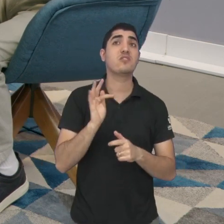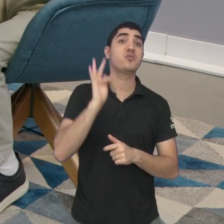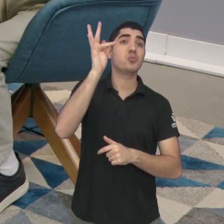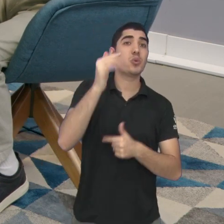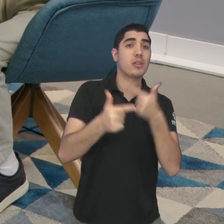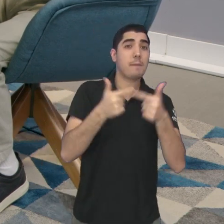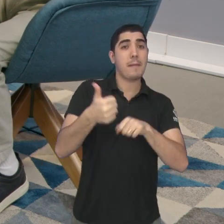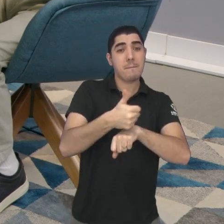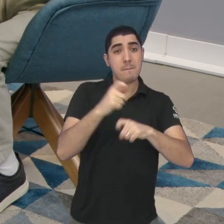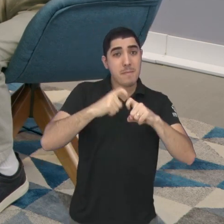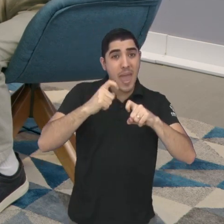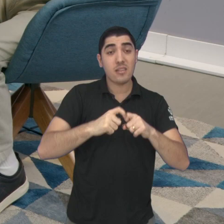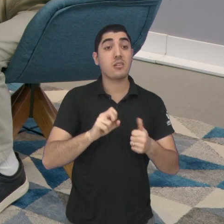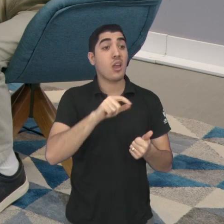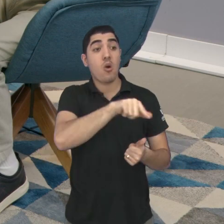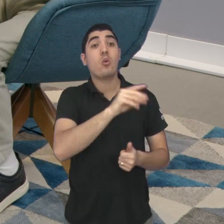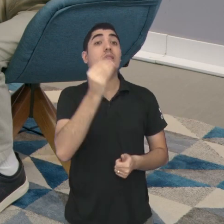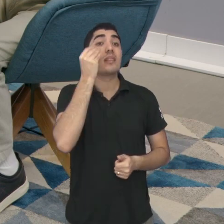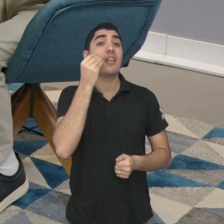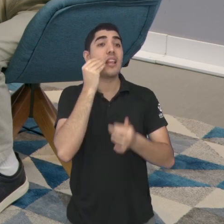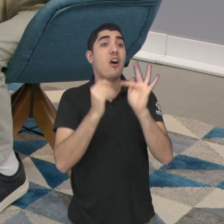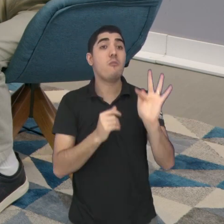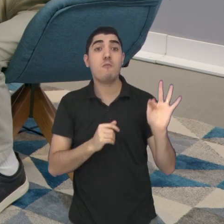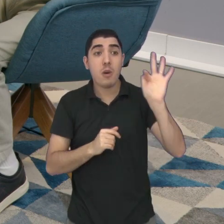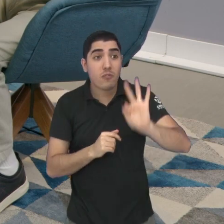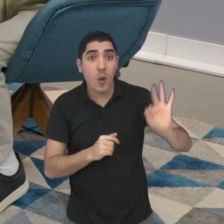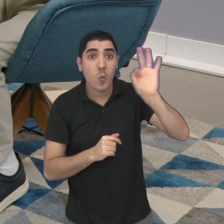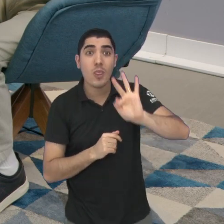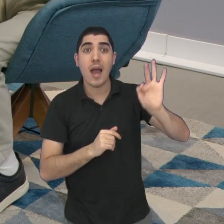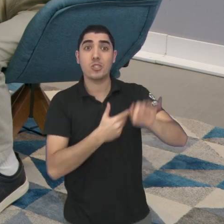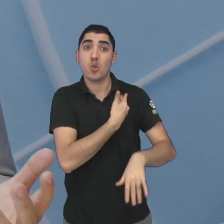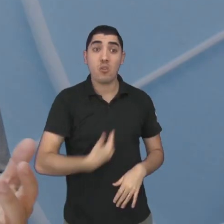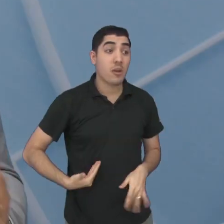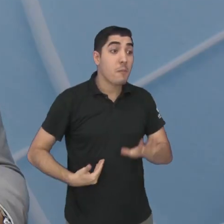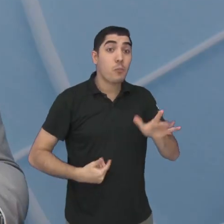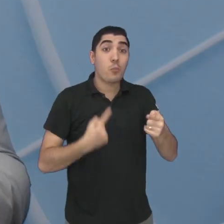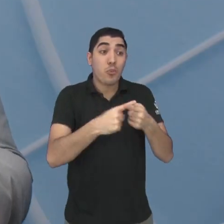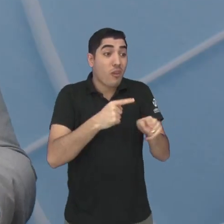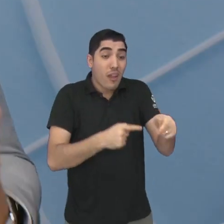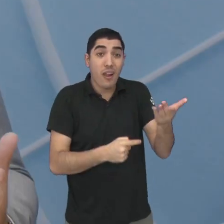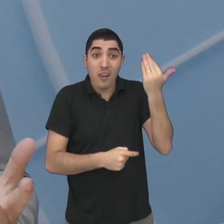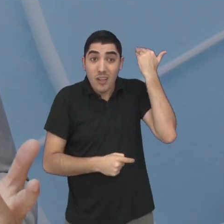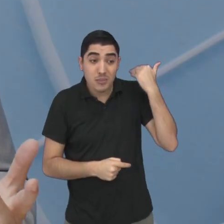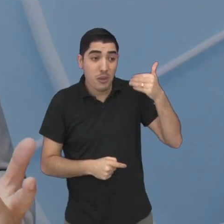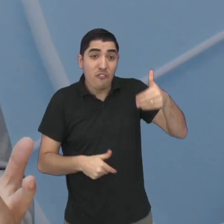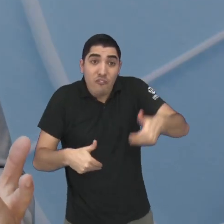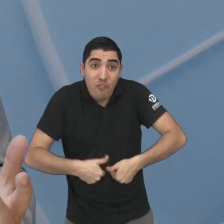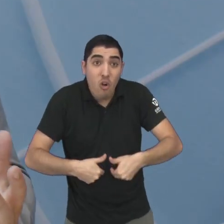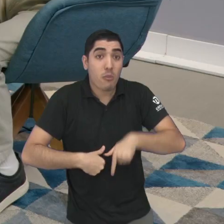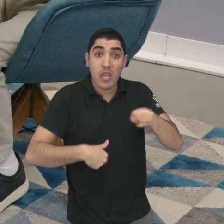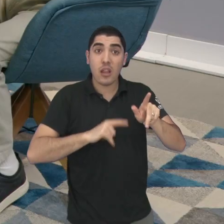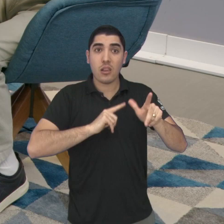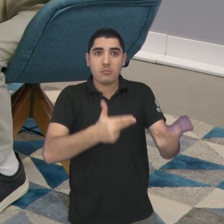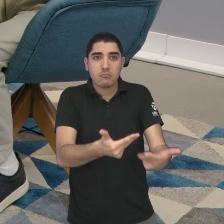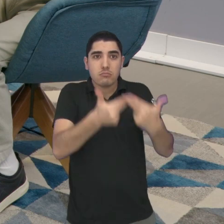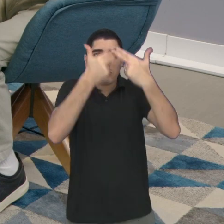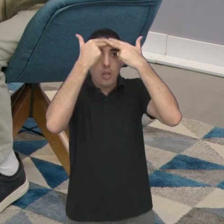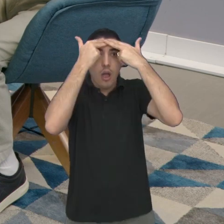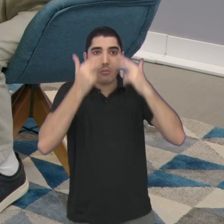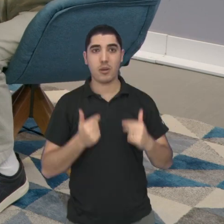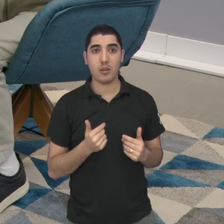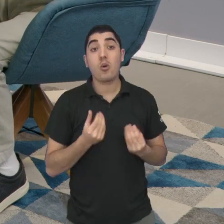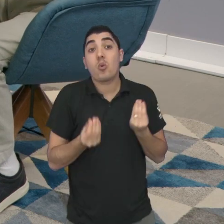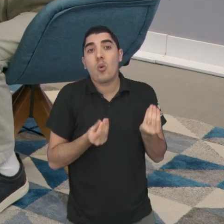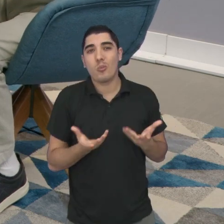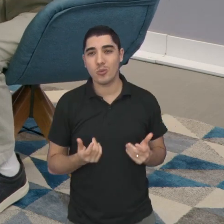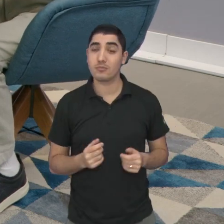pode disputar um dia uma universidade pública, por exemplo, se ela passou fome? E isso marcou ela. Então a questão de... E isso